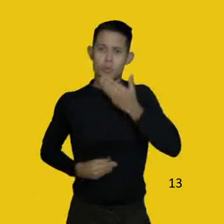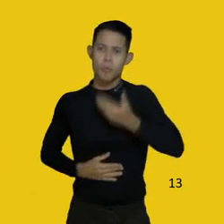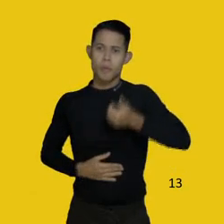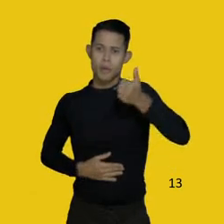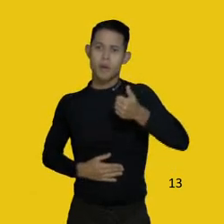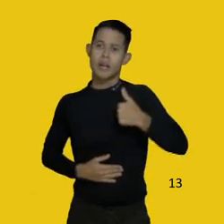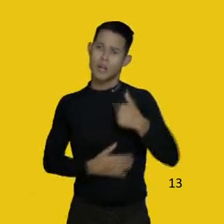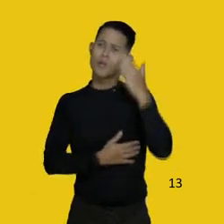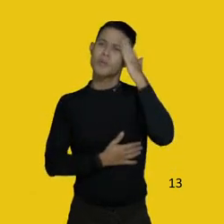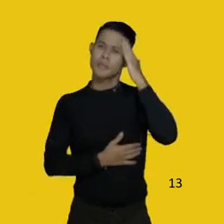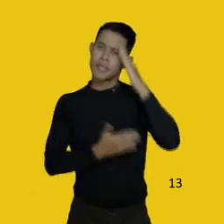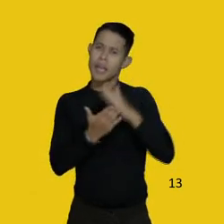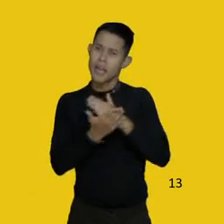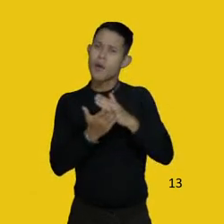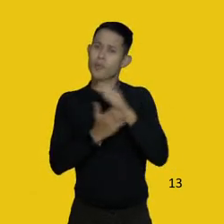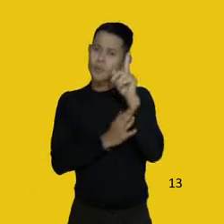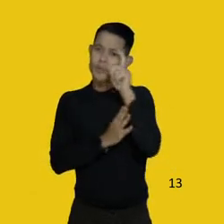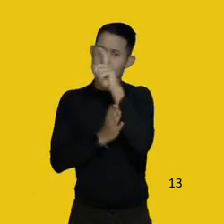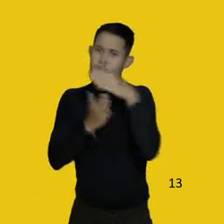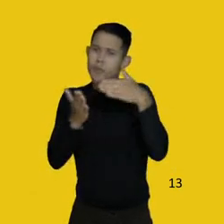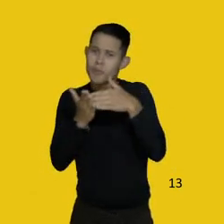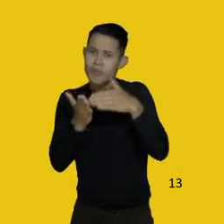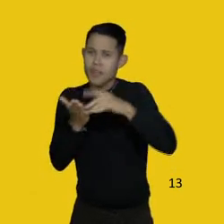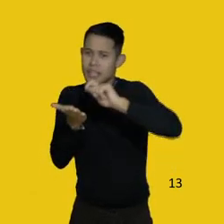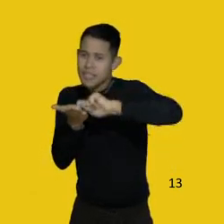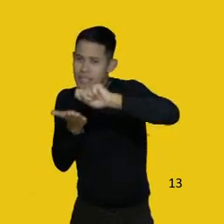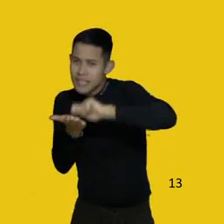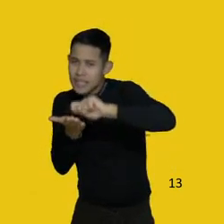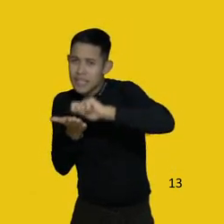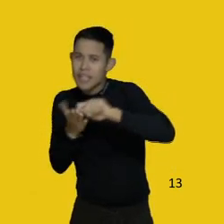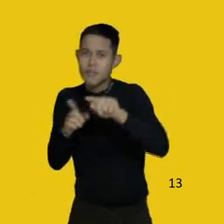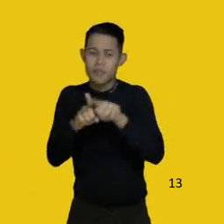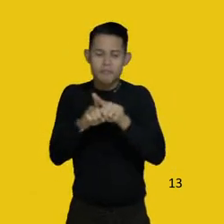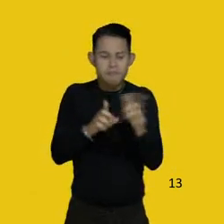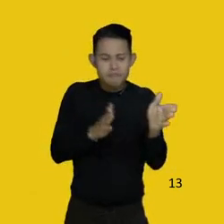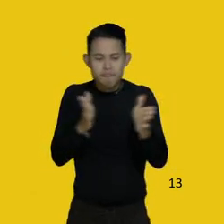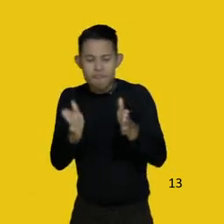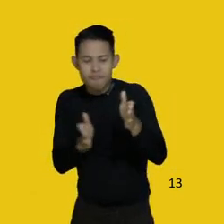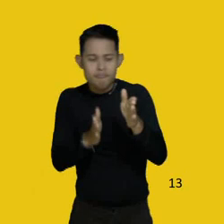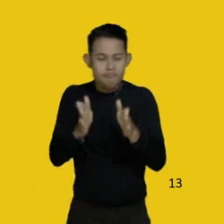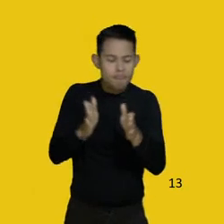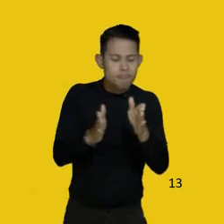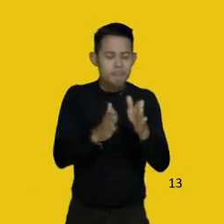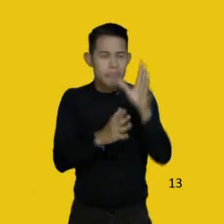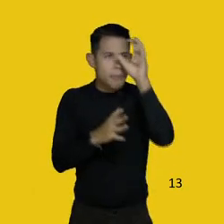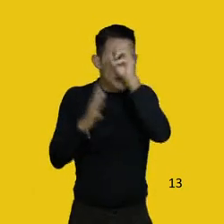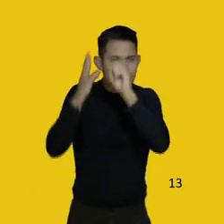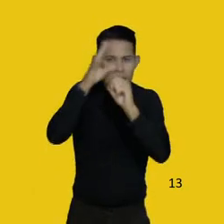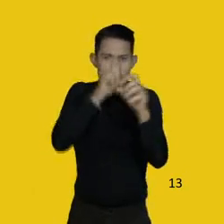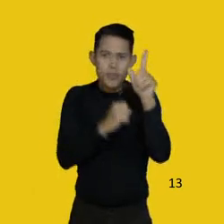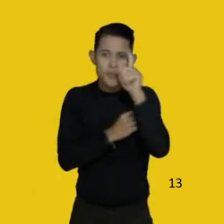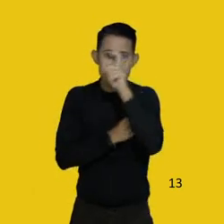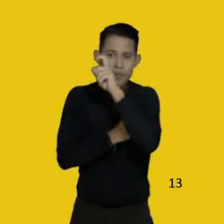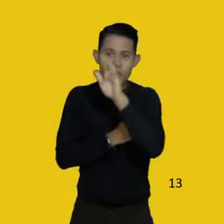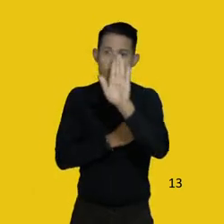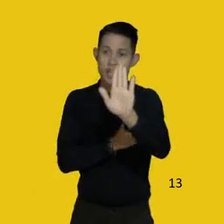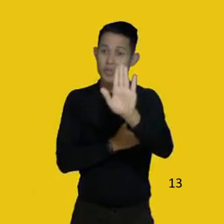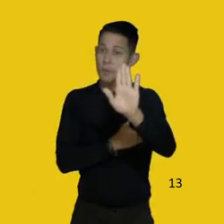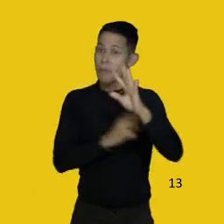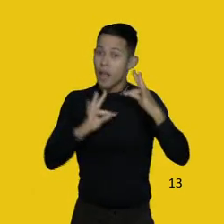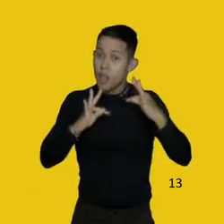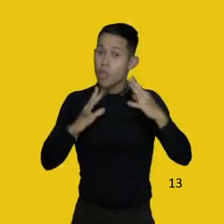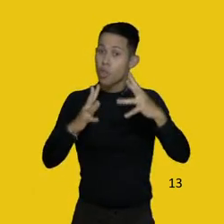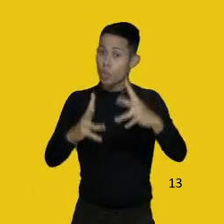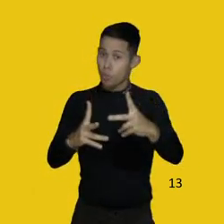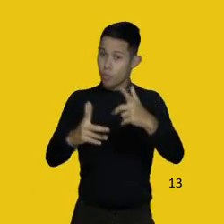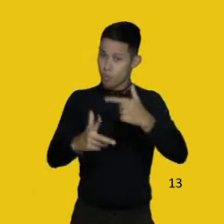dificuldades como a escrita guardar direções perder as coisas mas tudo que eu faço tento ser o mais responsável